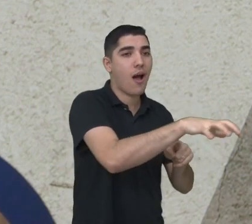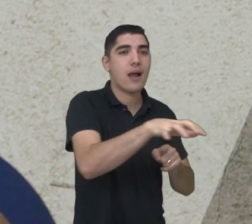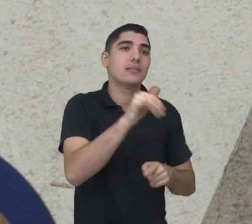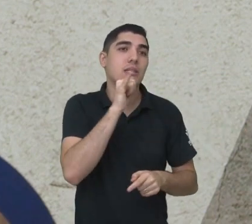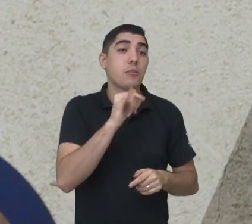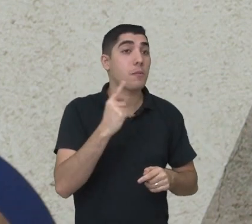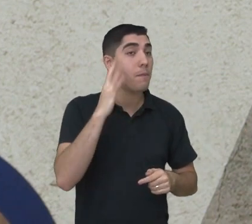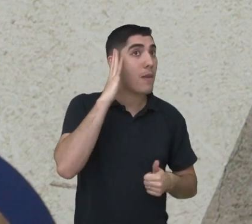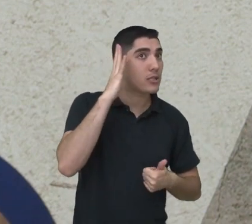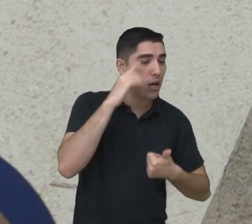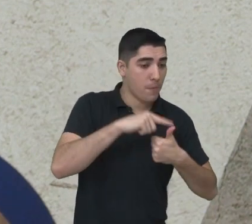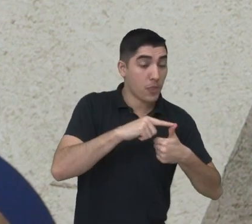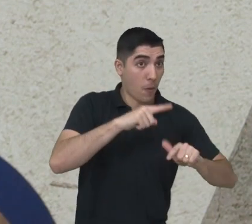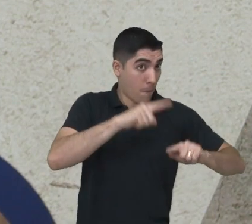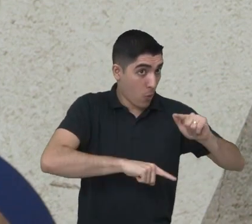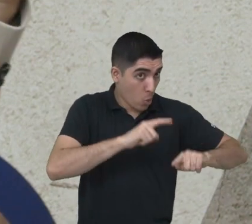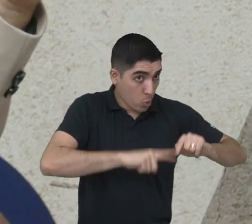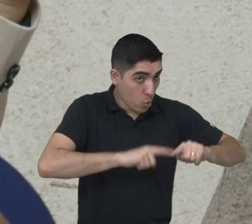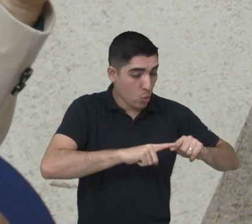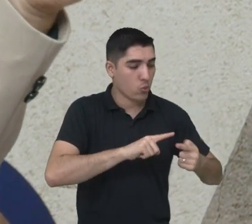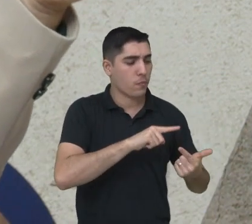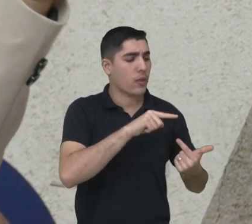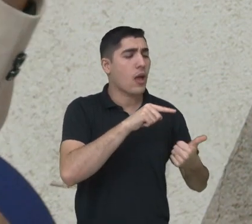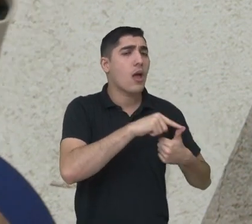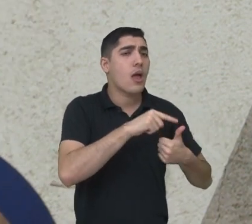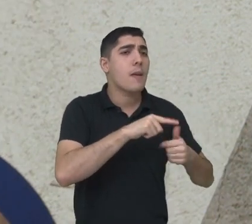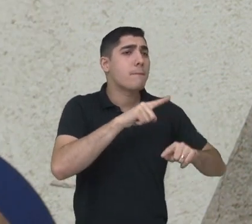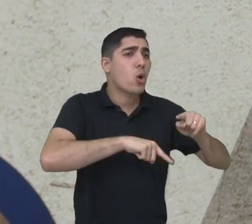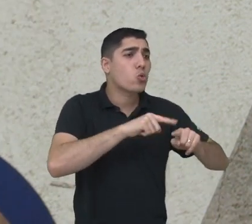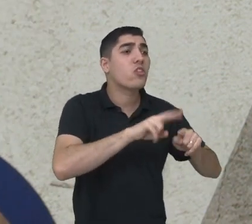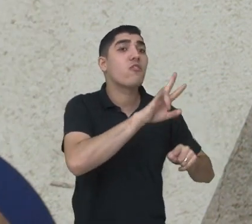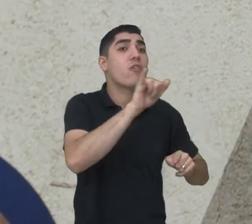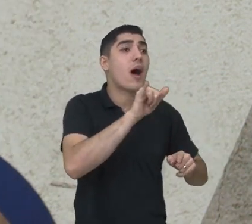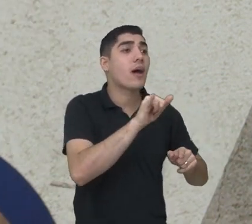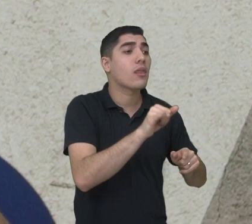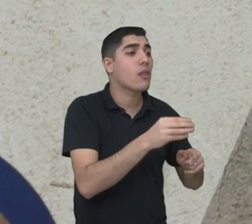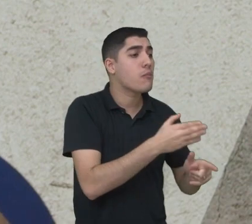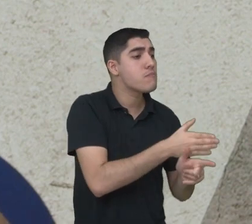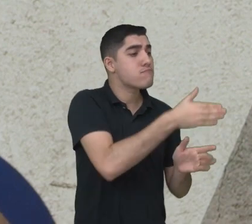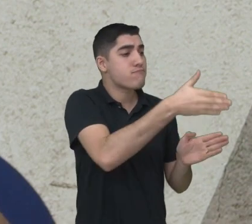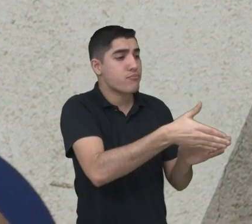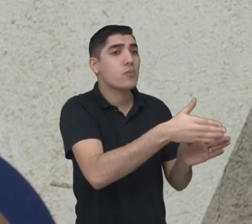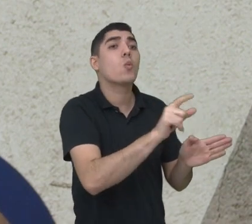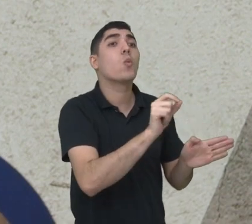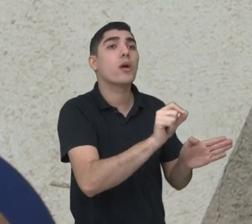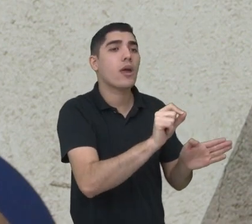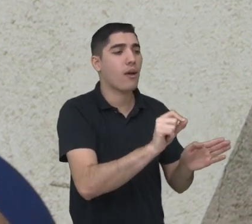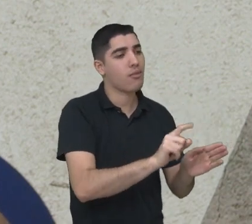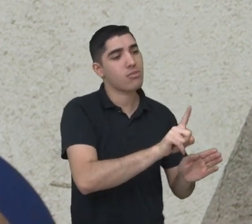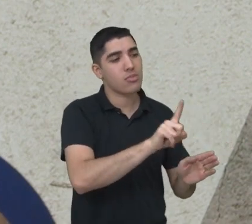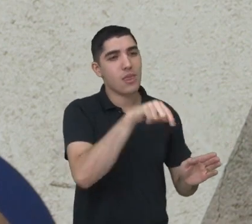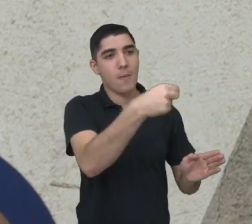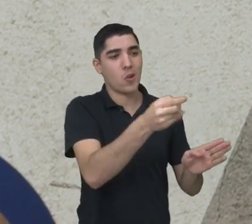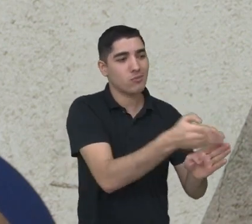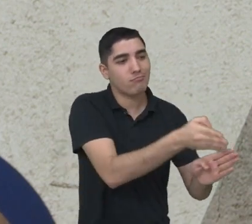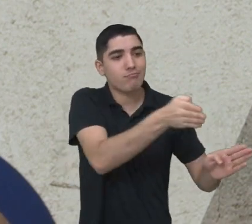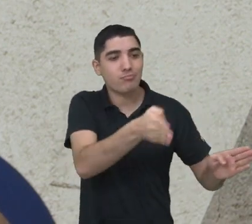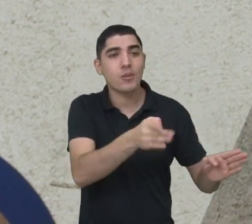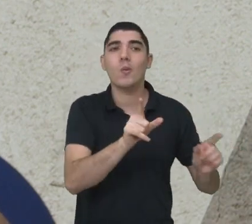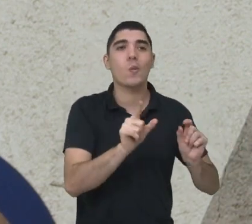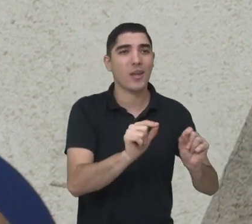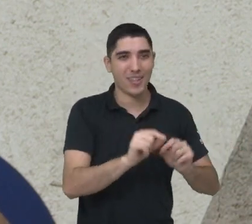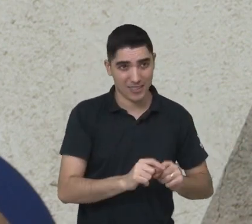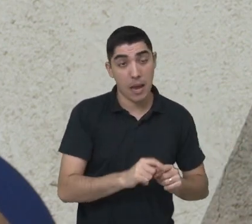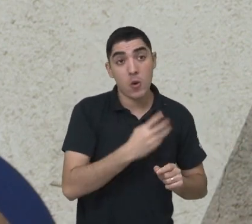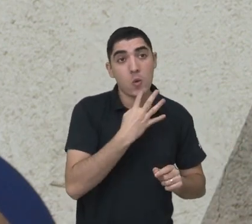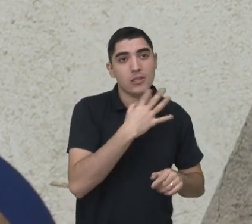assim, ele pensando no produto, pensando no caminho desse produto dentro da empresa. Então, ele atenta ali todas